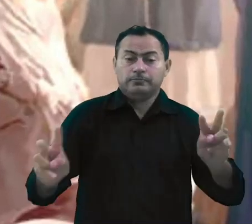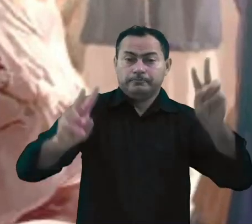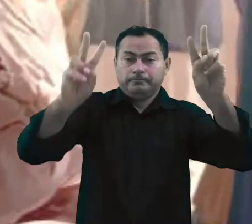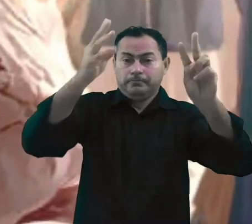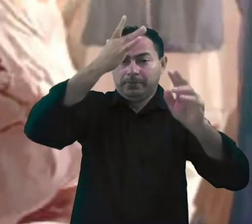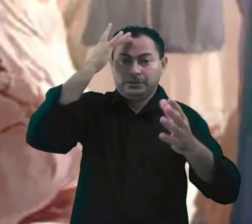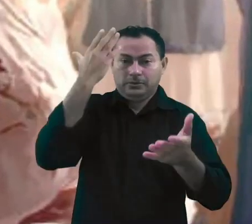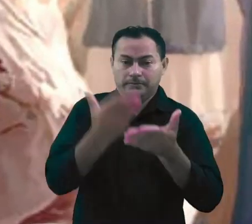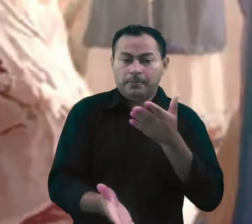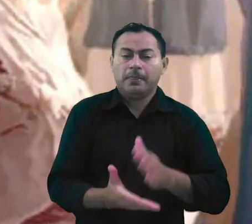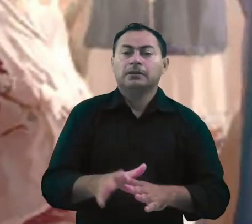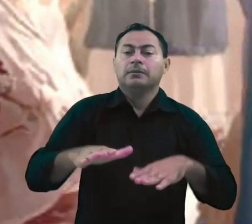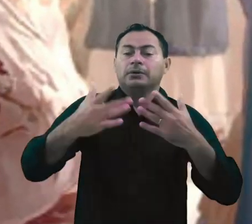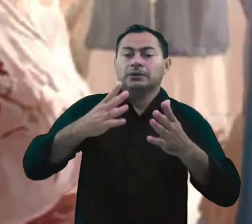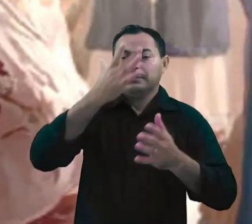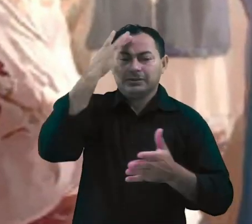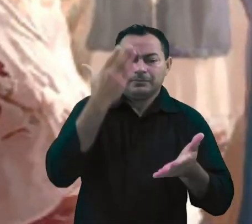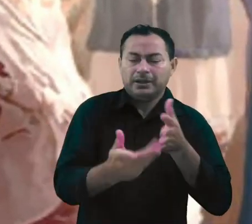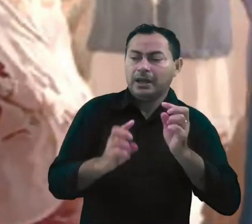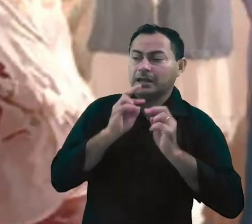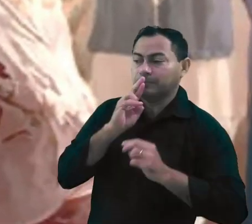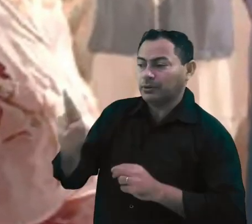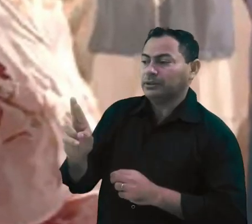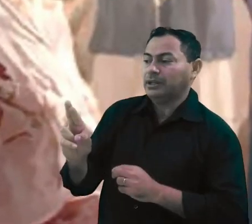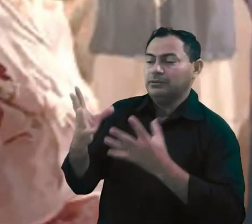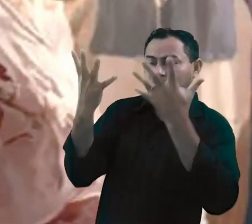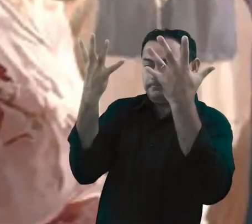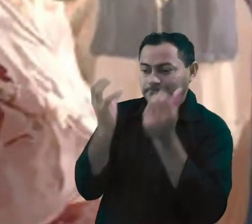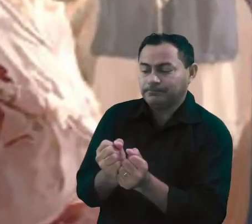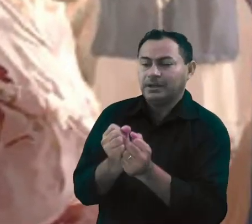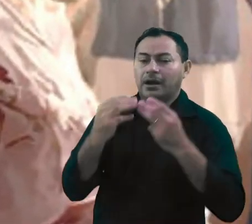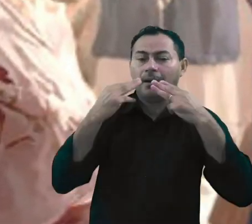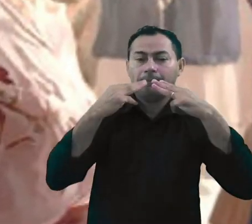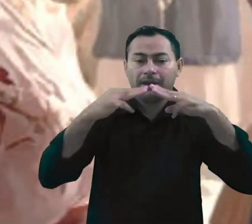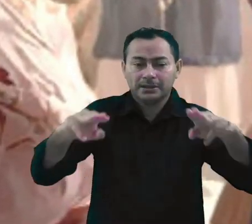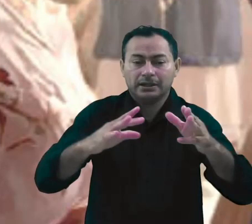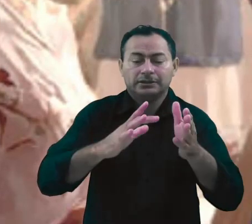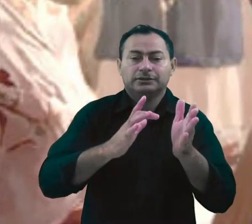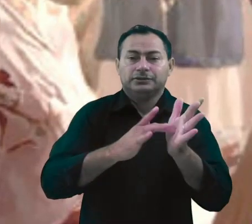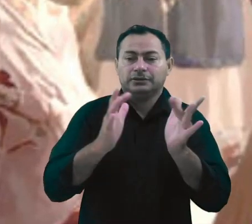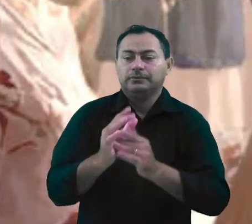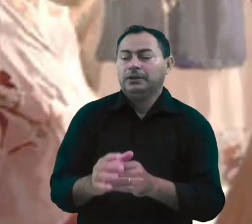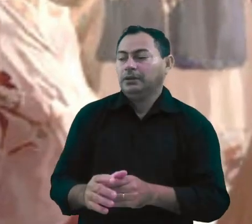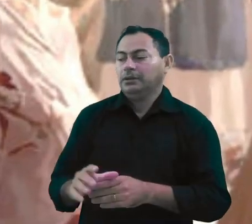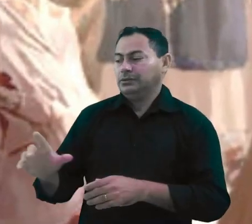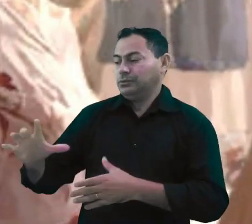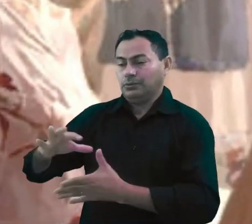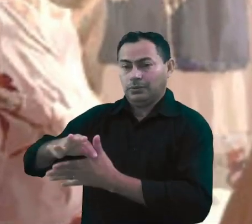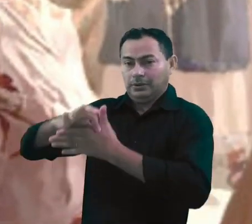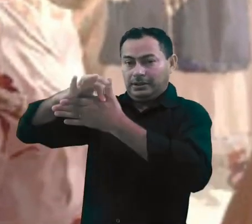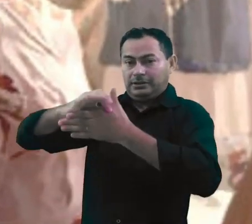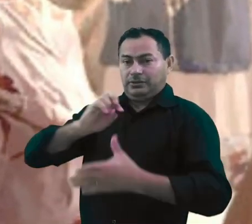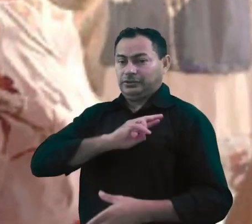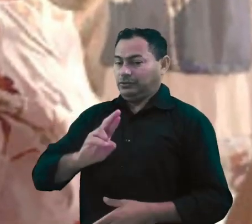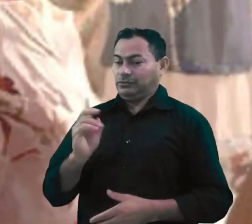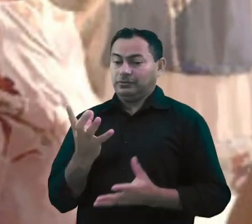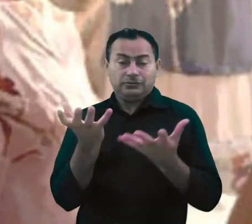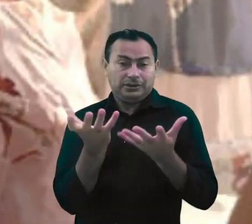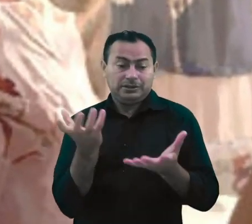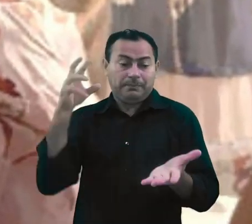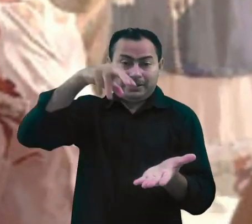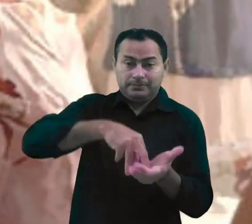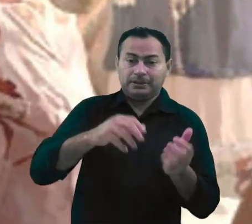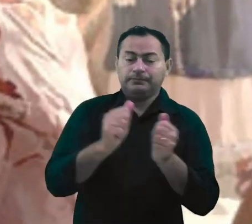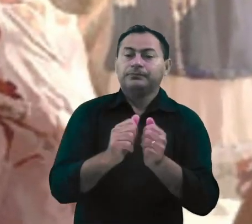perdidos. Depois que os perdidos responderam à mensagem de Jesus e os líderes religiosos se recusaram a participar do que